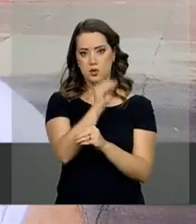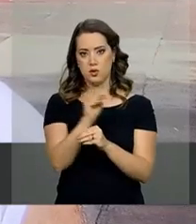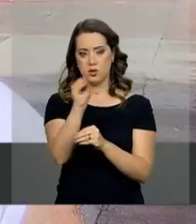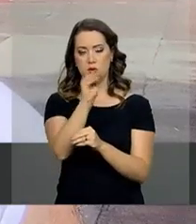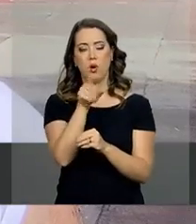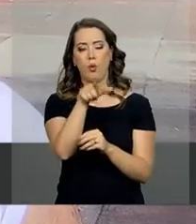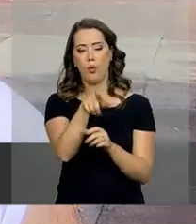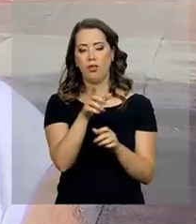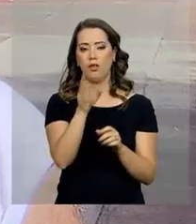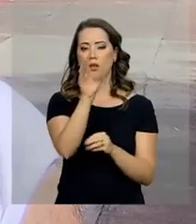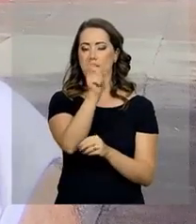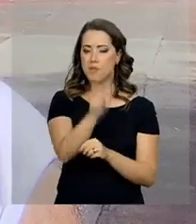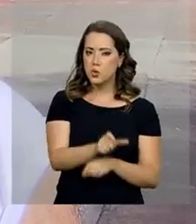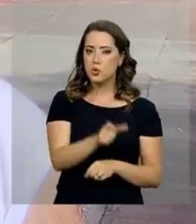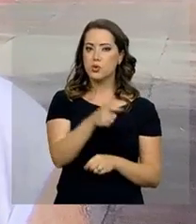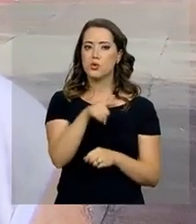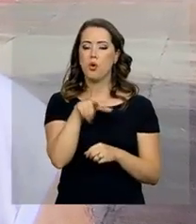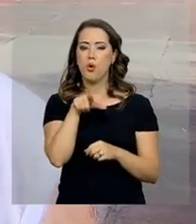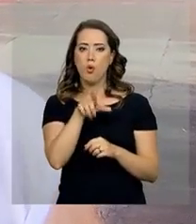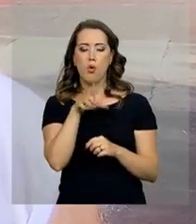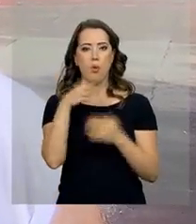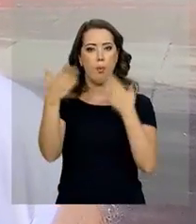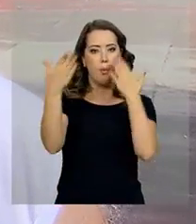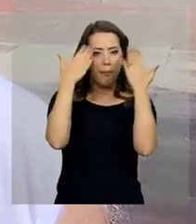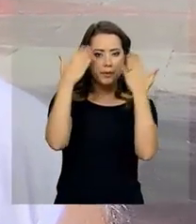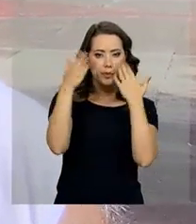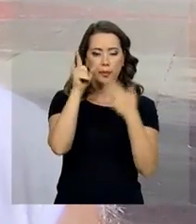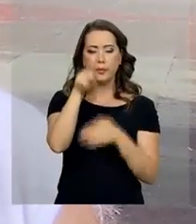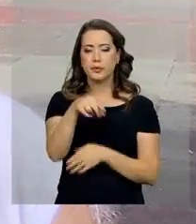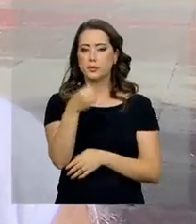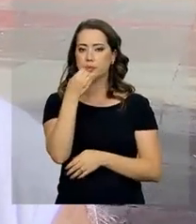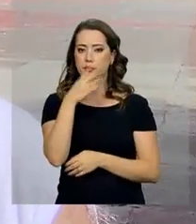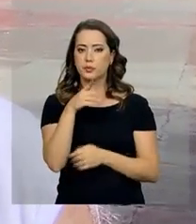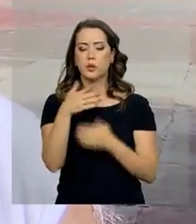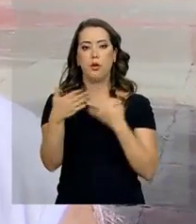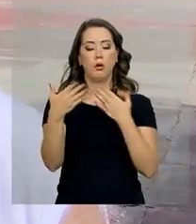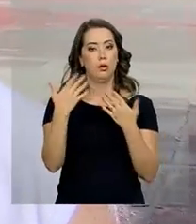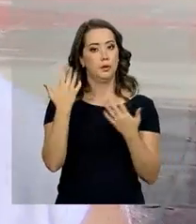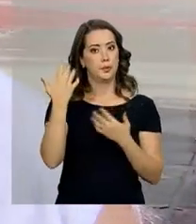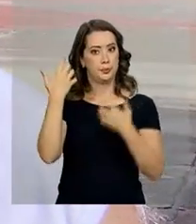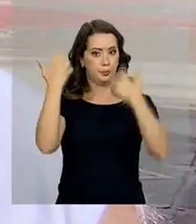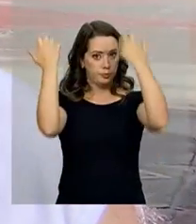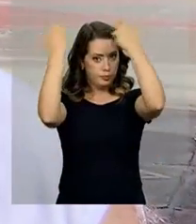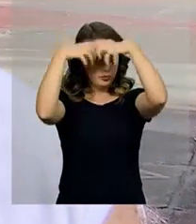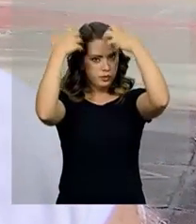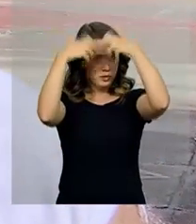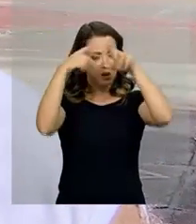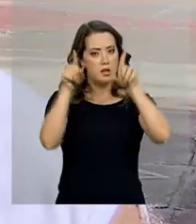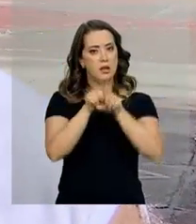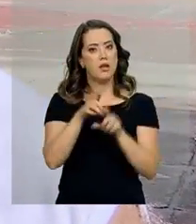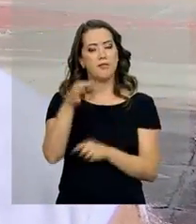completa pessoa no aspecto psicológico no aspecto mental um aspecto até espiritual